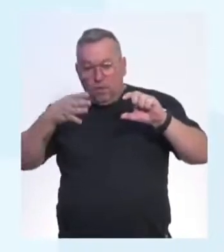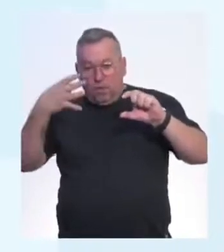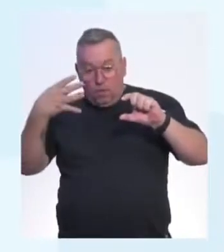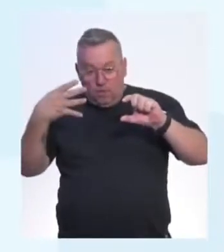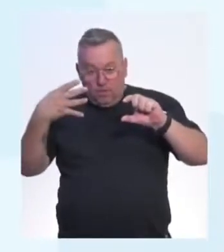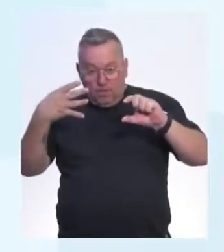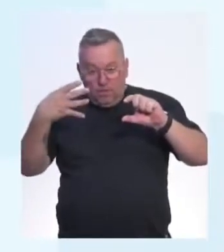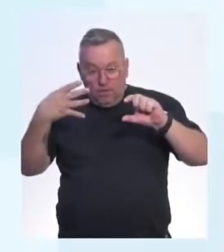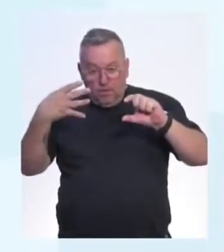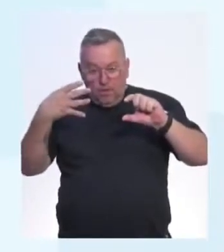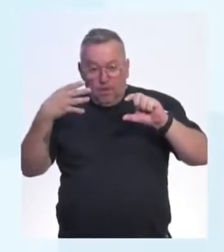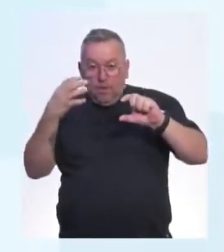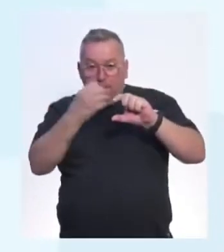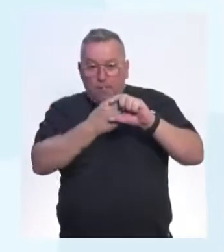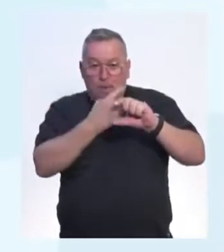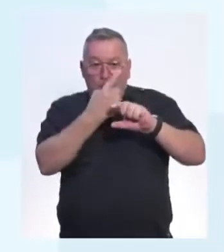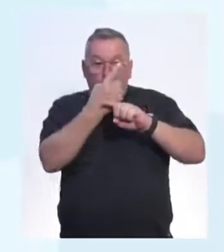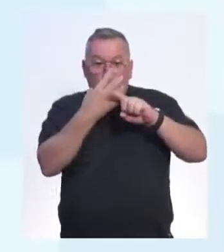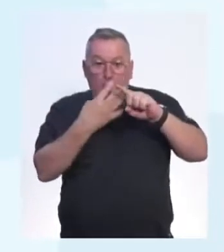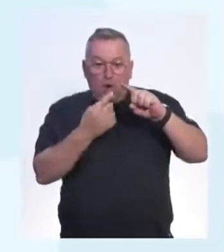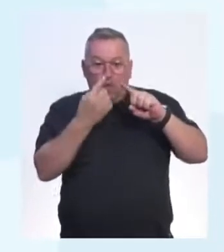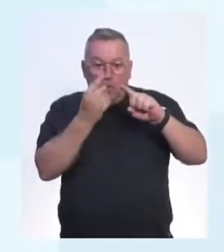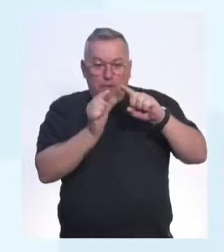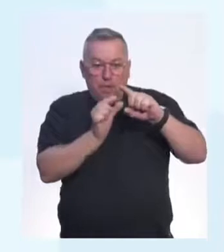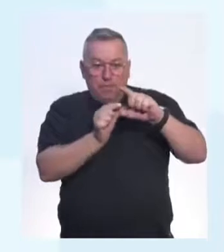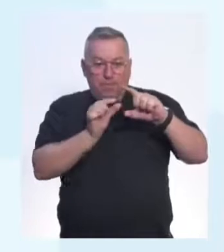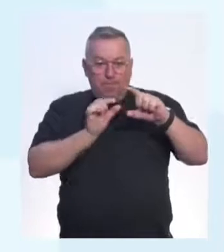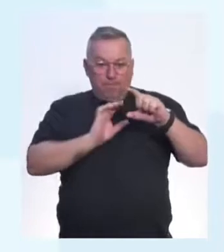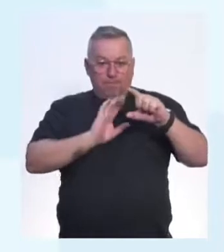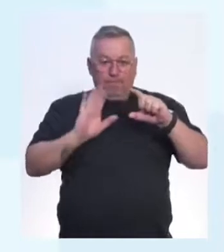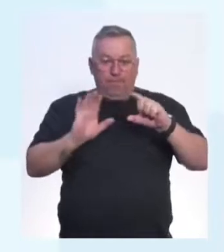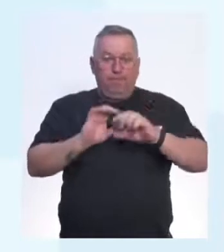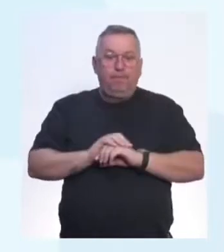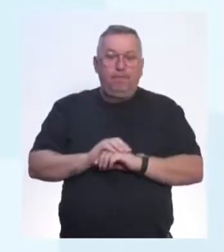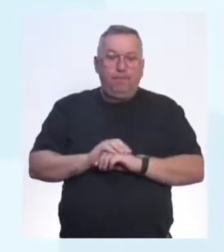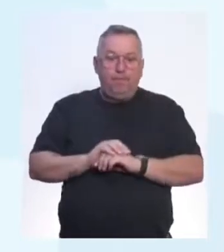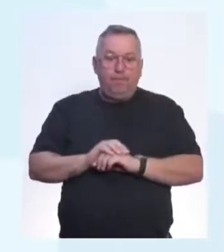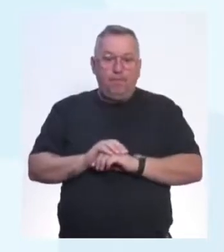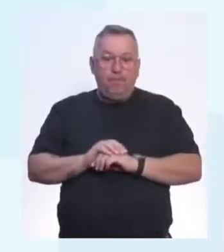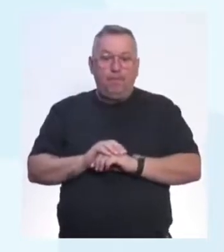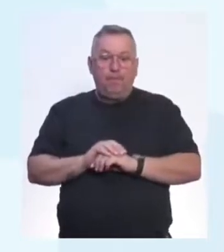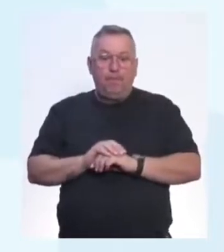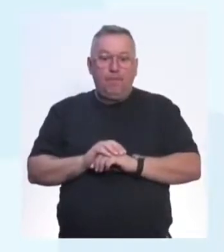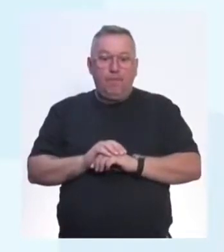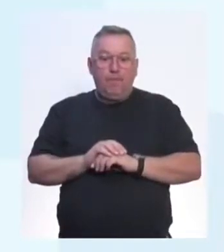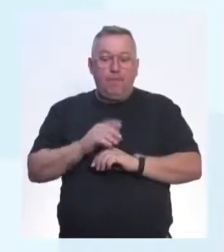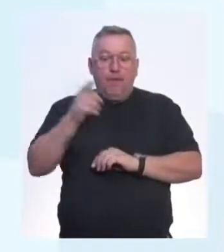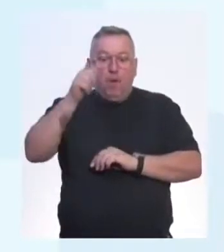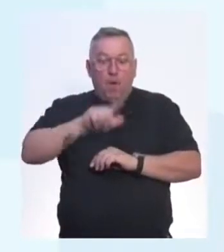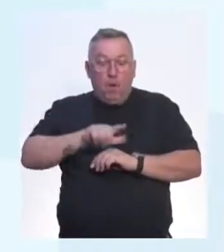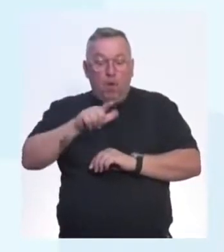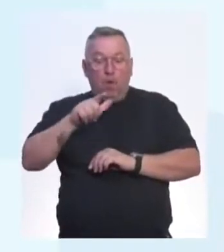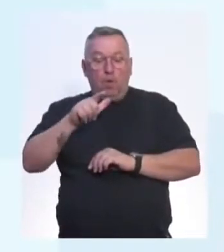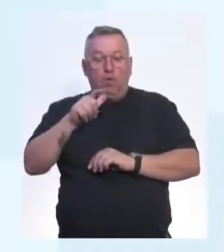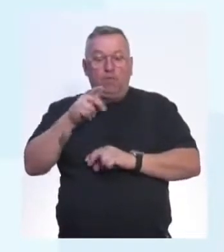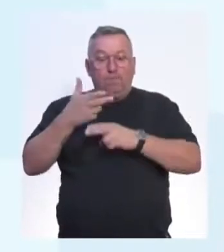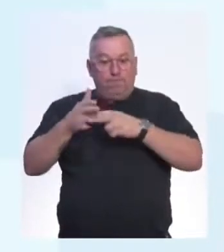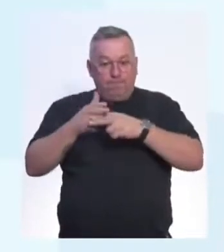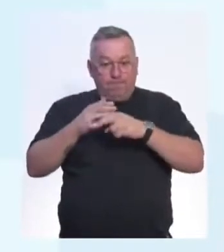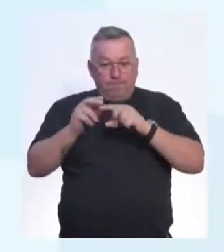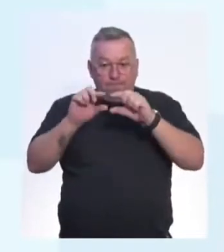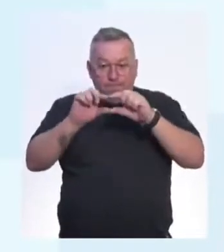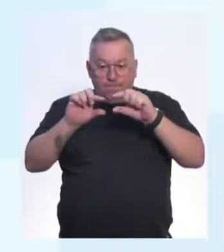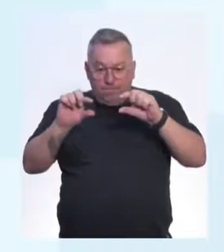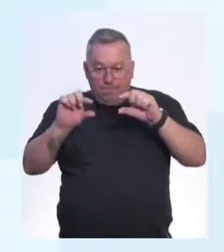pedaços. Peguei 1/4 dela, então eu peguei um pedaço dessa outra barra. Beleza. E aí, eu pego uma outra barra